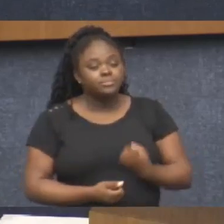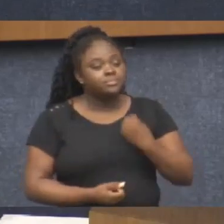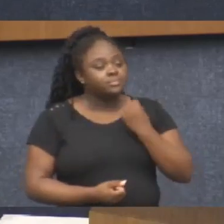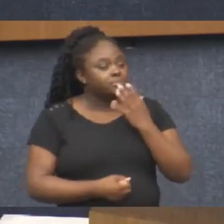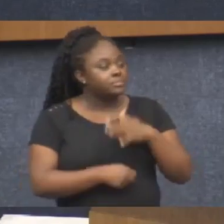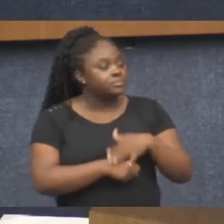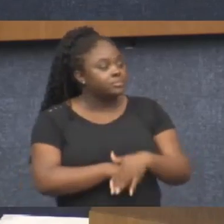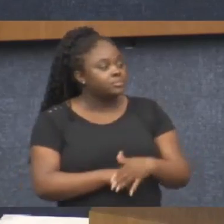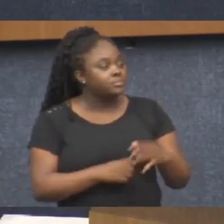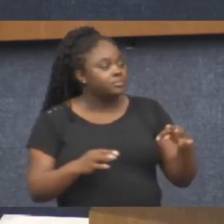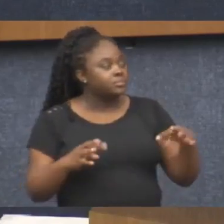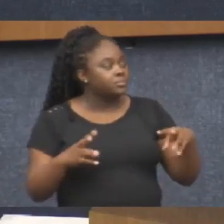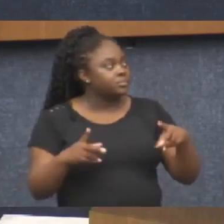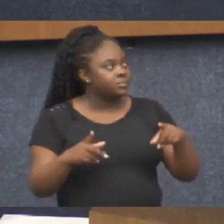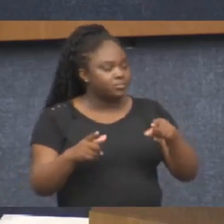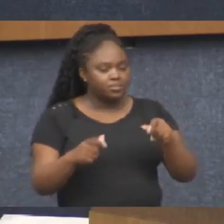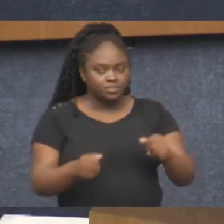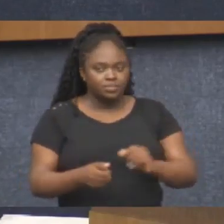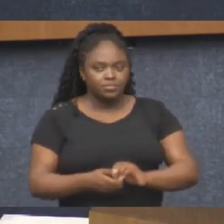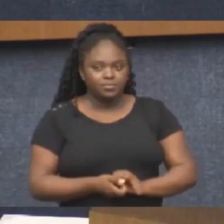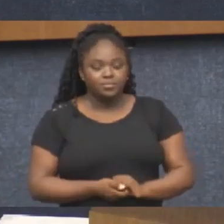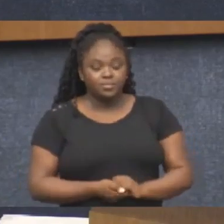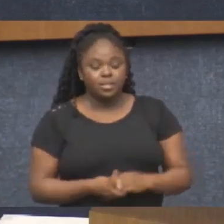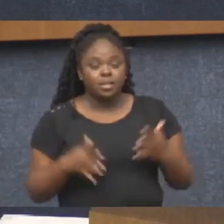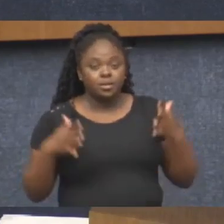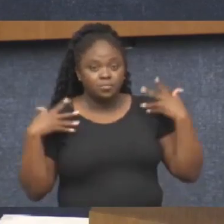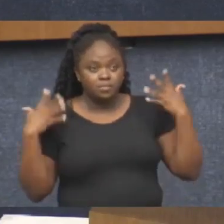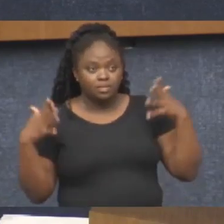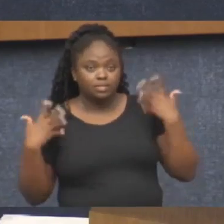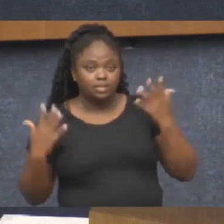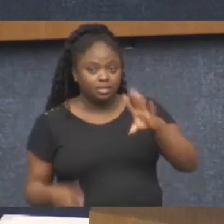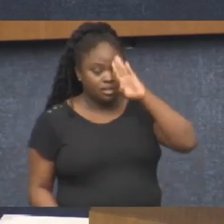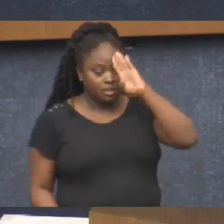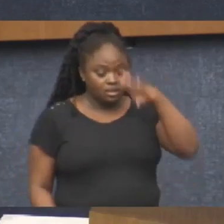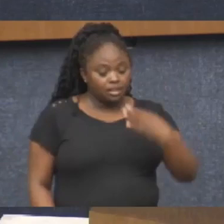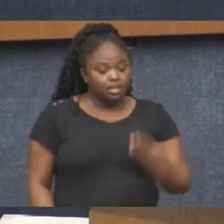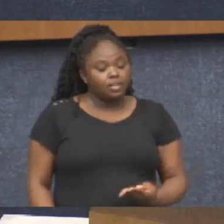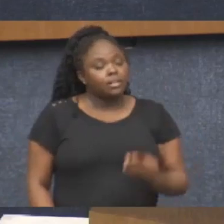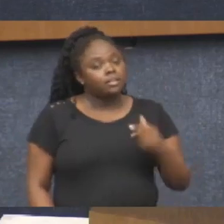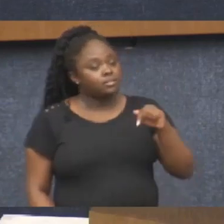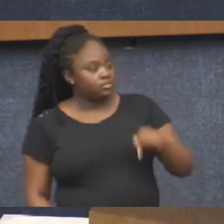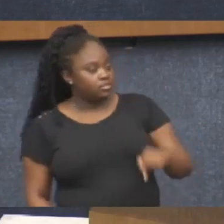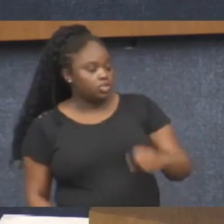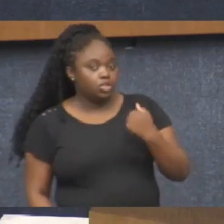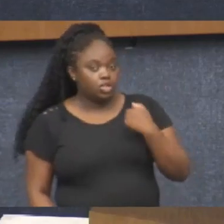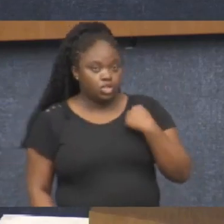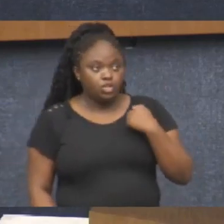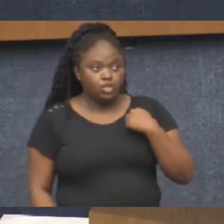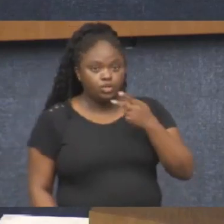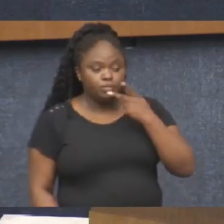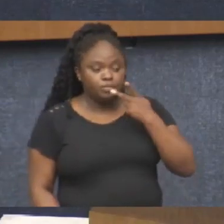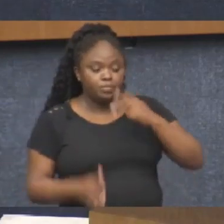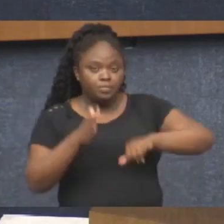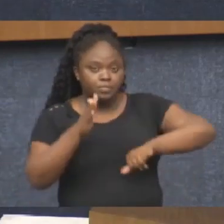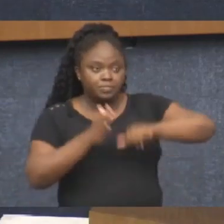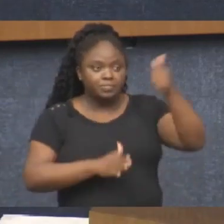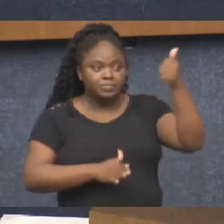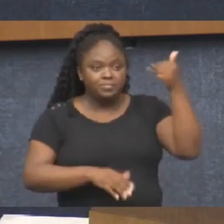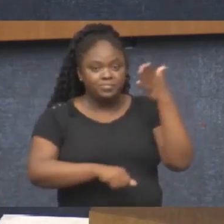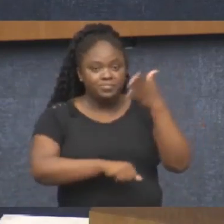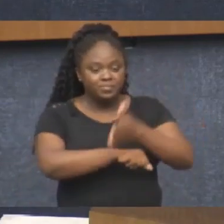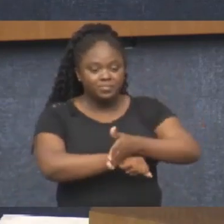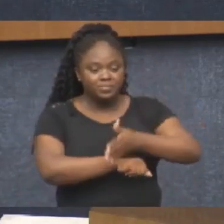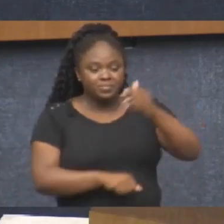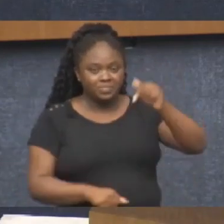Boa noite a todos. É uma alegria, uma honra estar aqui. Eu até admito, é a primeira vez que eu piso aqui.